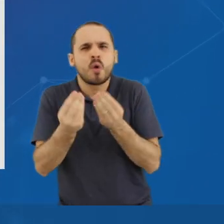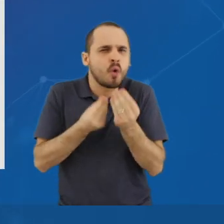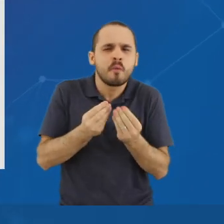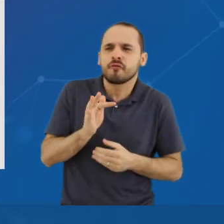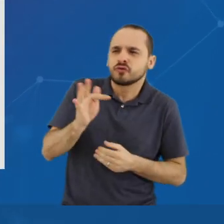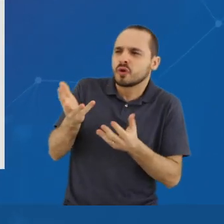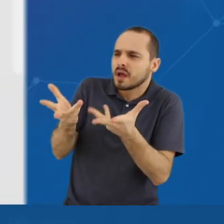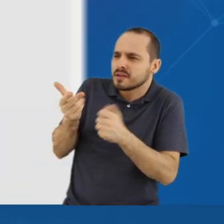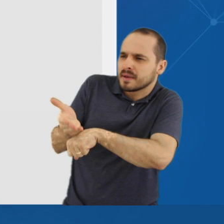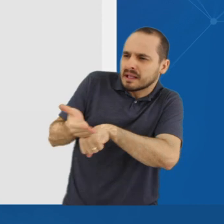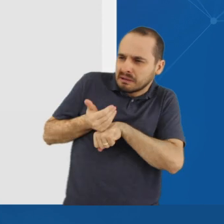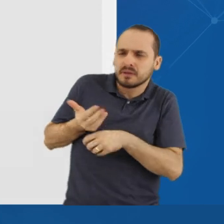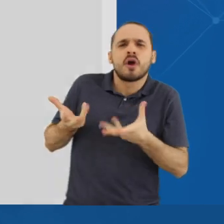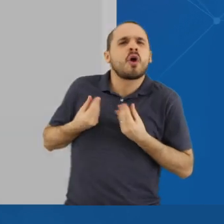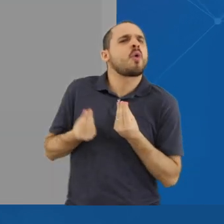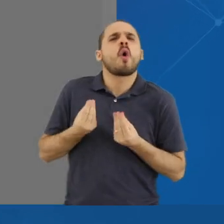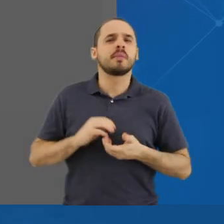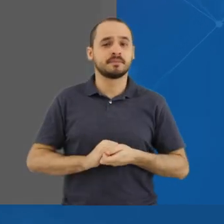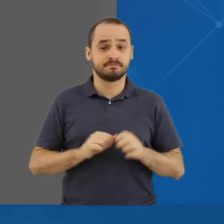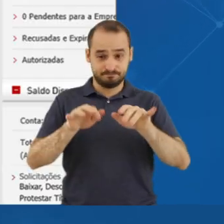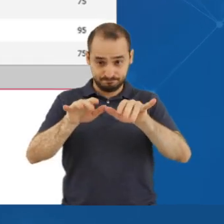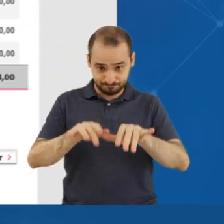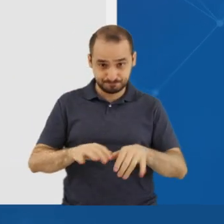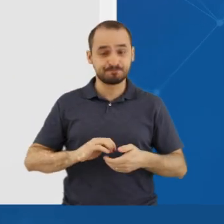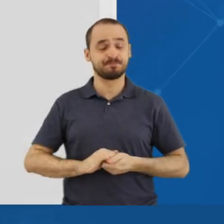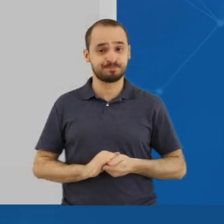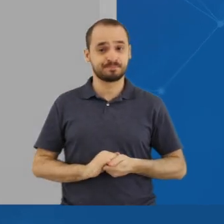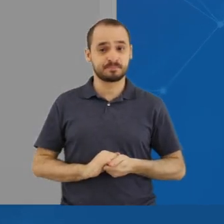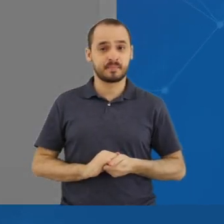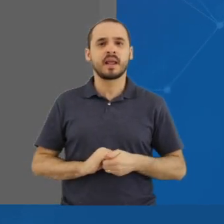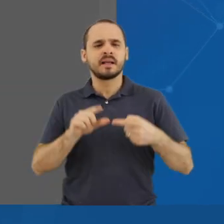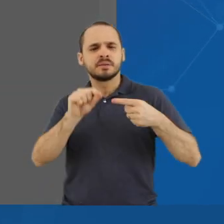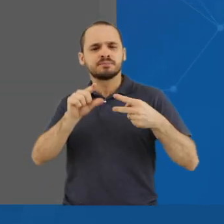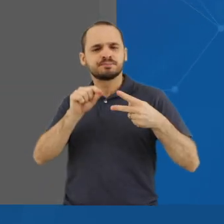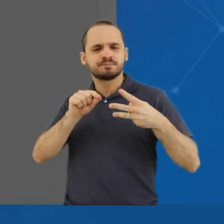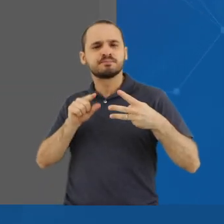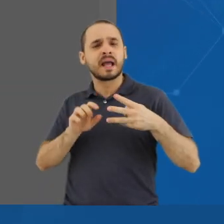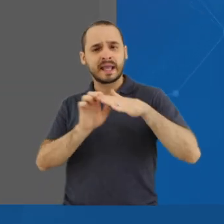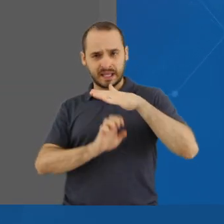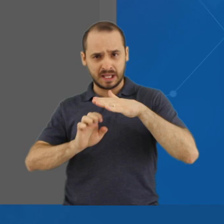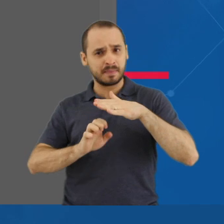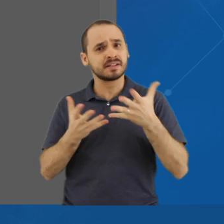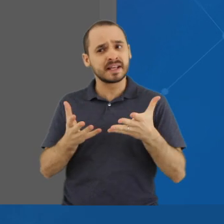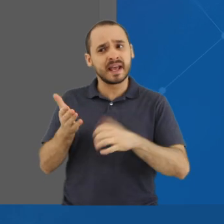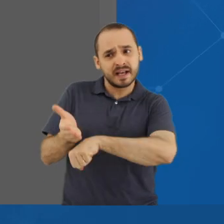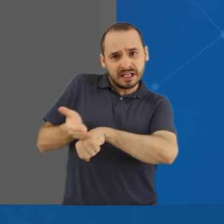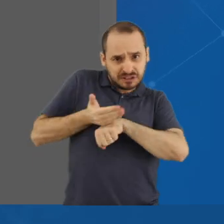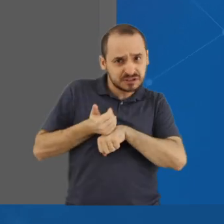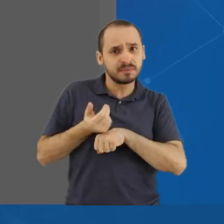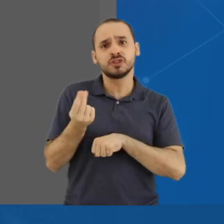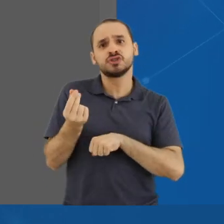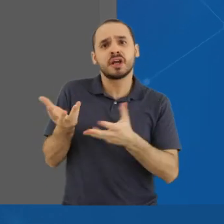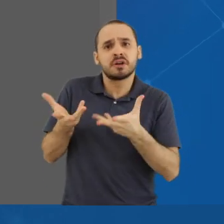a serem antecipados, preencha o filtro e avance. Selecione as empresas pagadoras que você quer antecipar